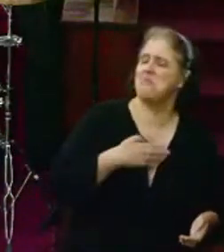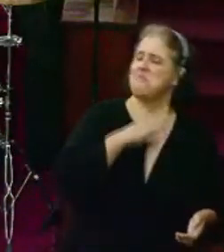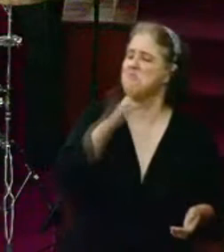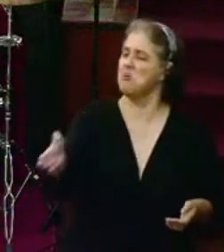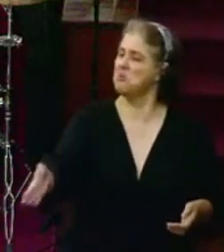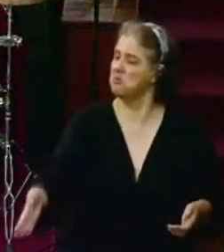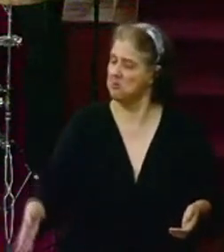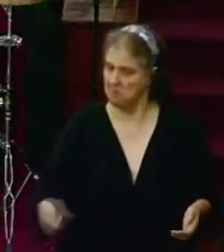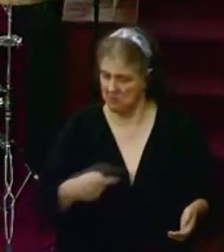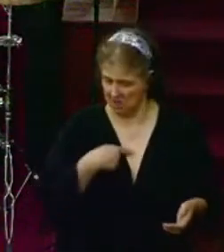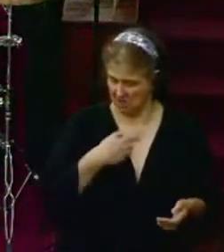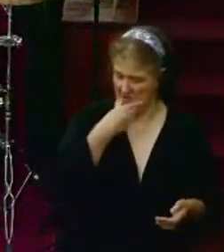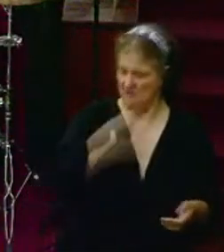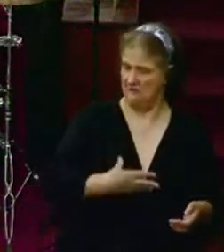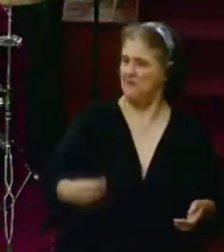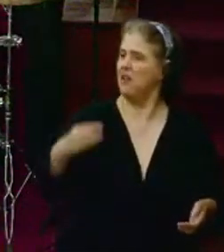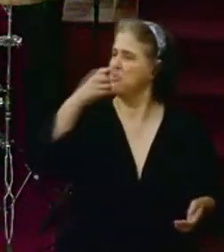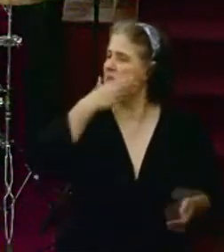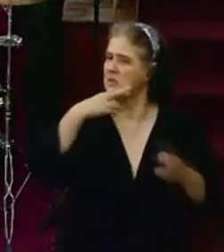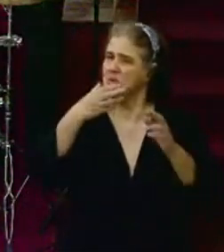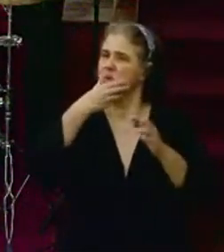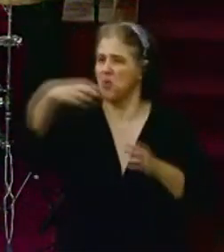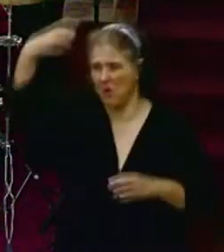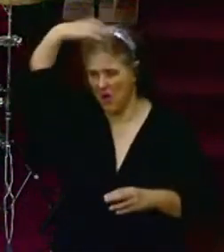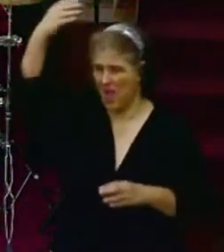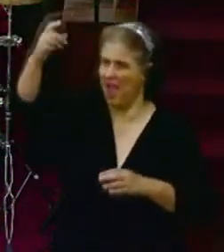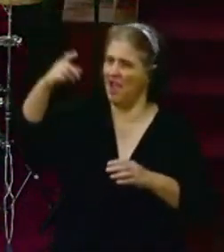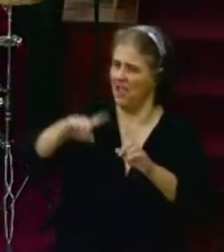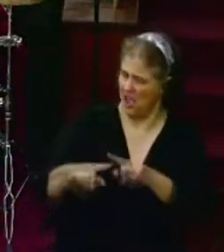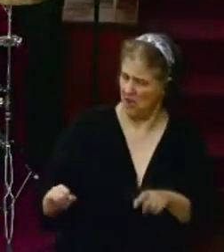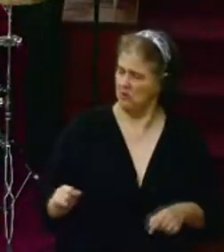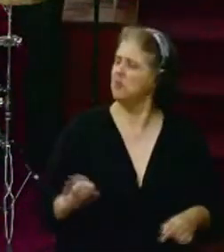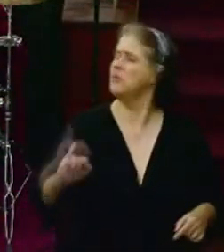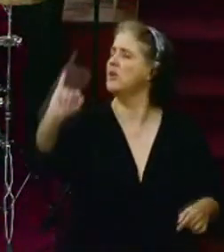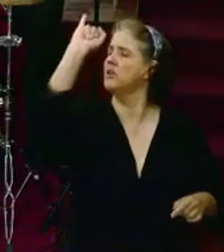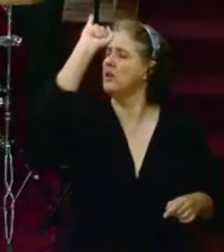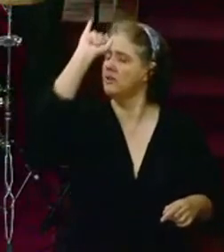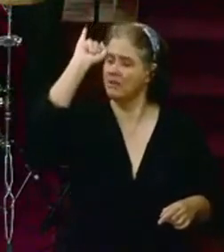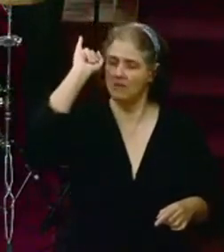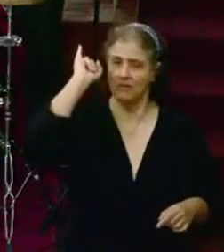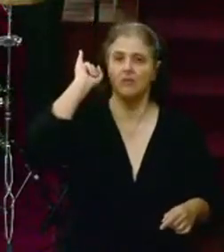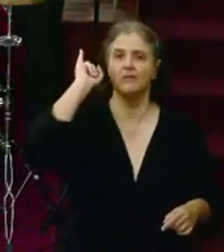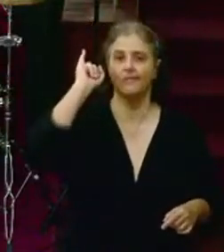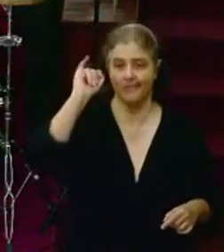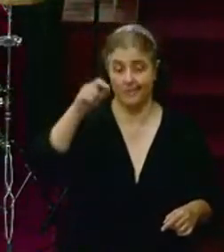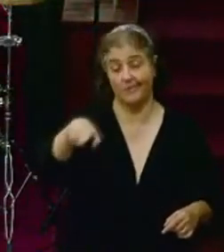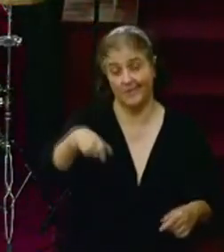filho do rei, porque eu estou por cima e não por baixo, e ele é obrigado a me abençoar. Meu querido, você precisa ler a